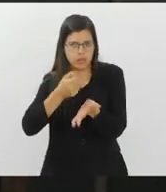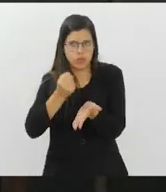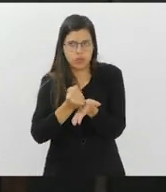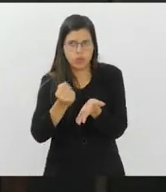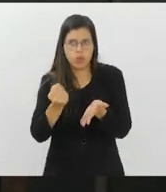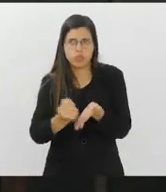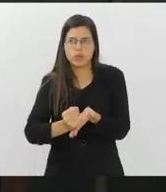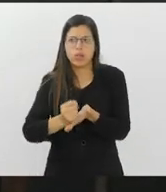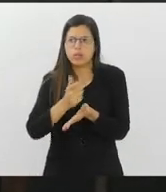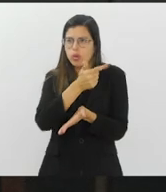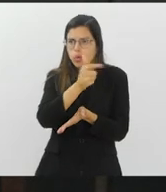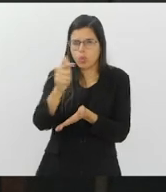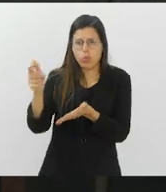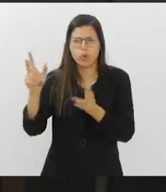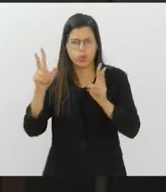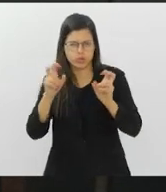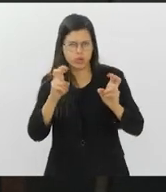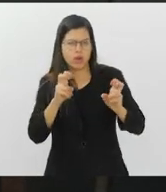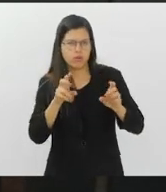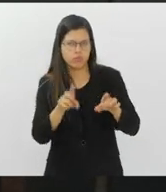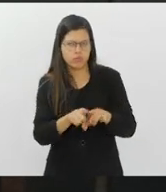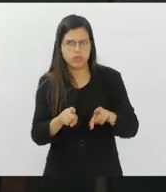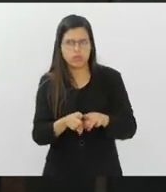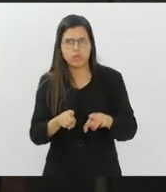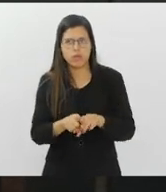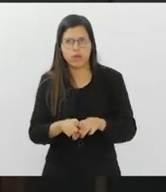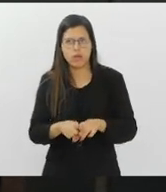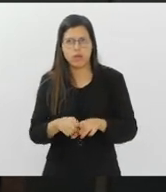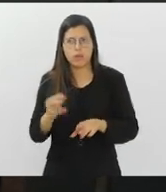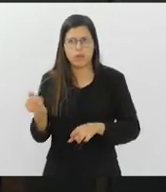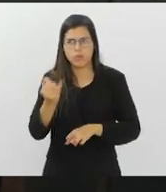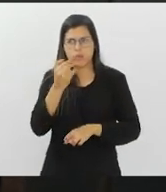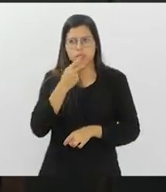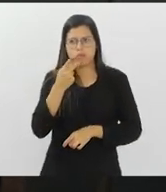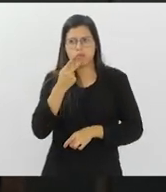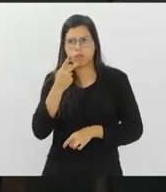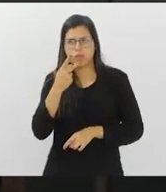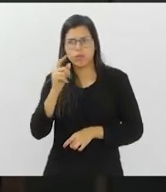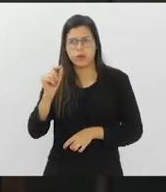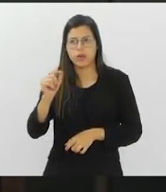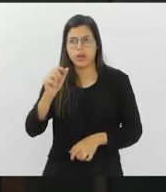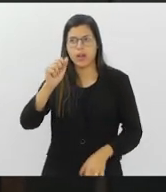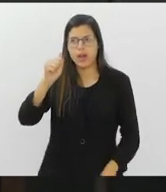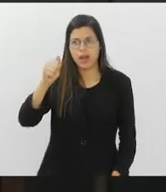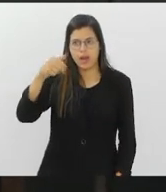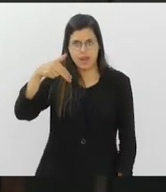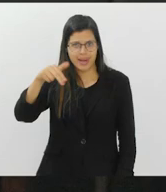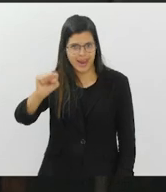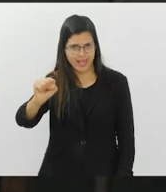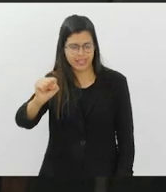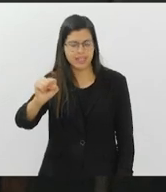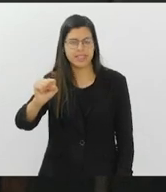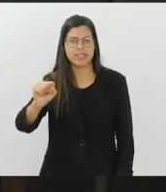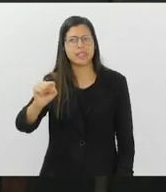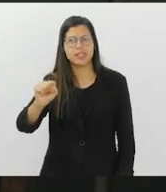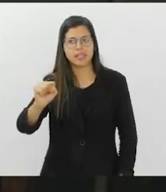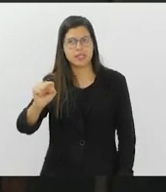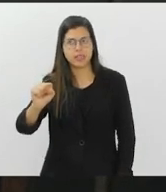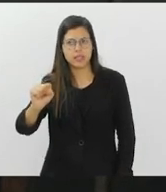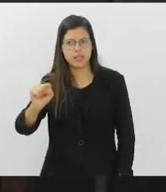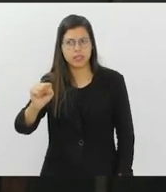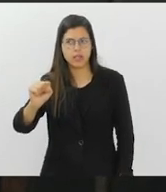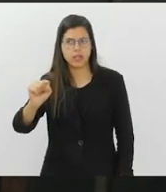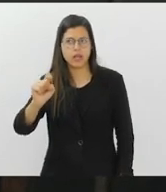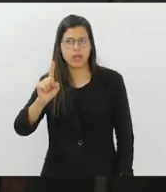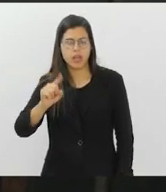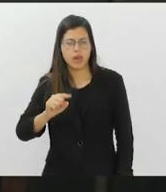trazidos para cá, mas eu acho que é bom a gente pontuar algumas questões. Primeiramente, a Agência Nacional de Saúde Suplementar foi a agência que